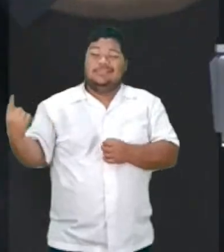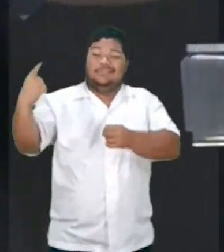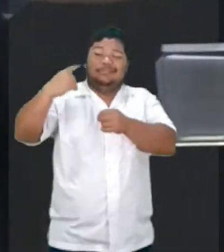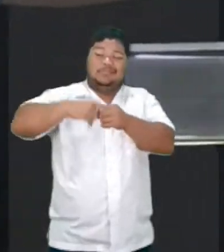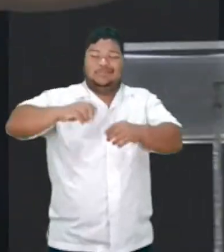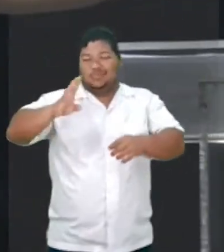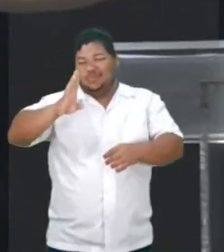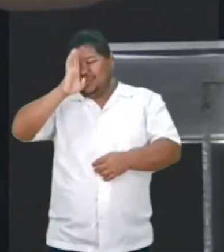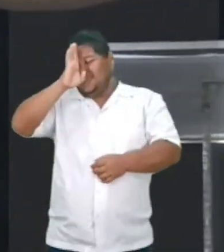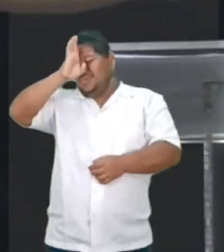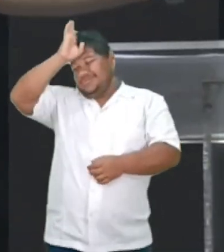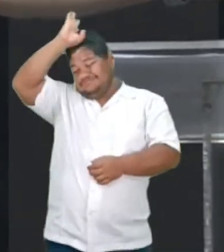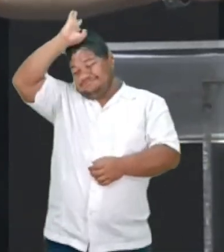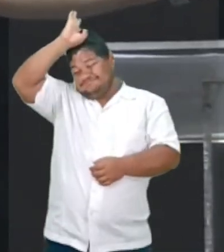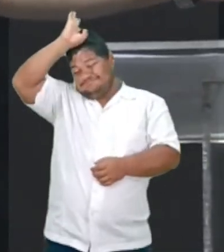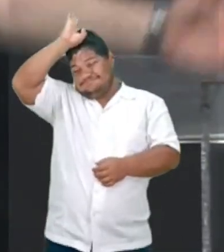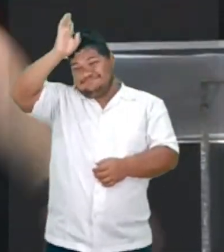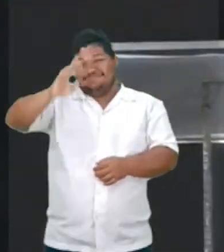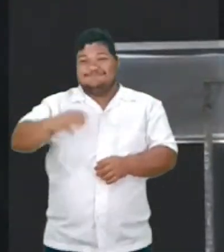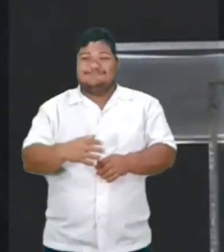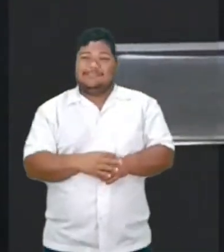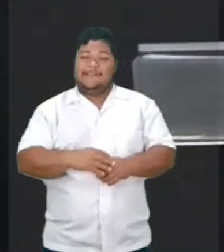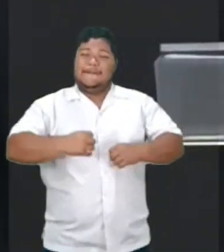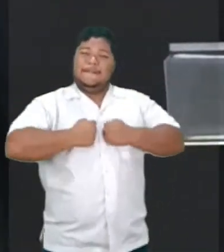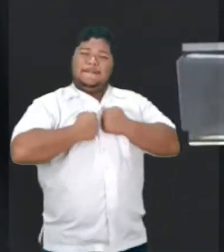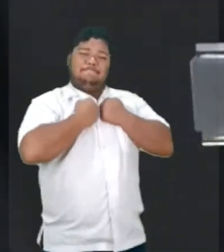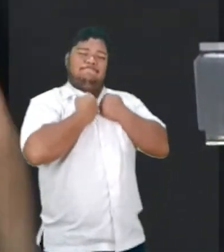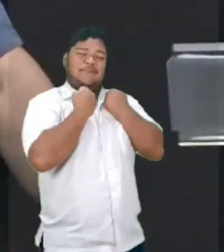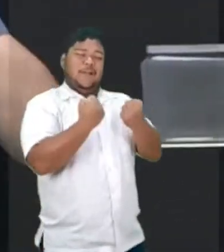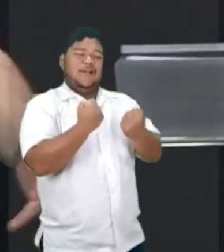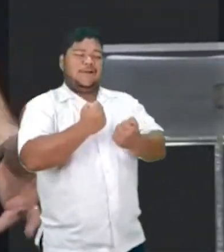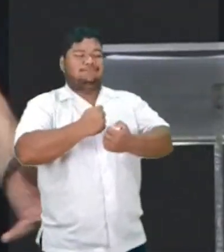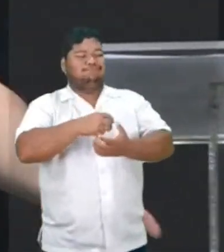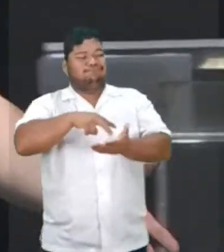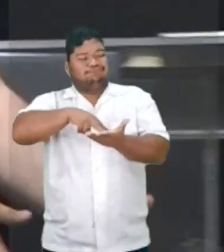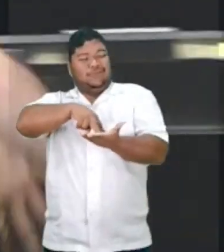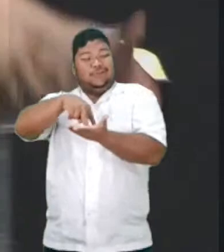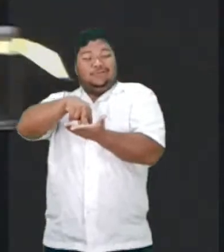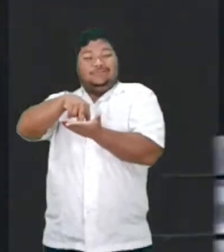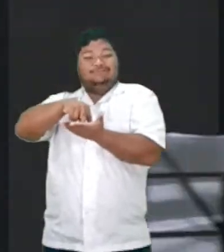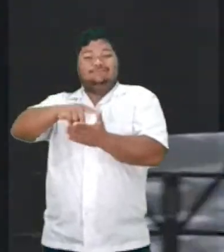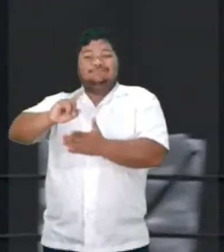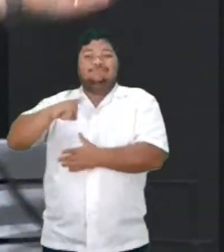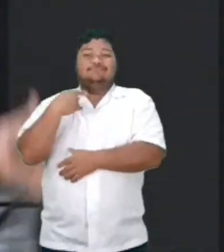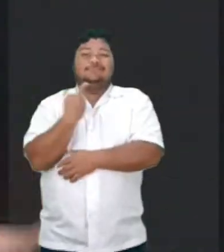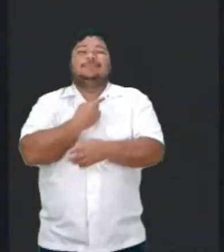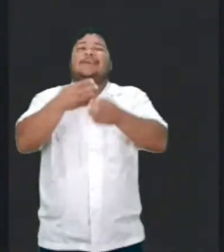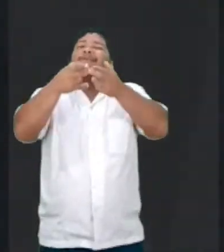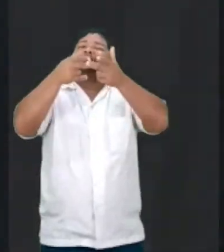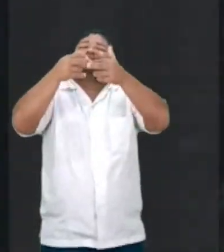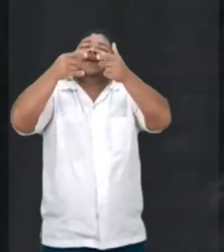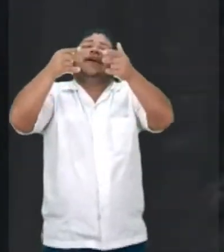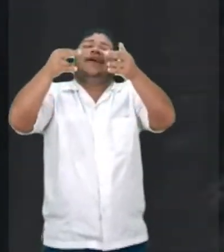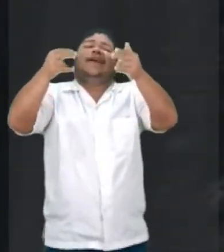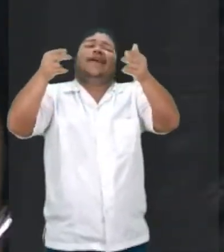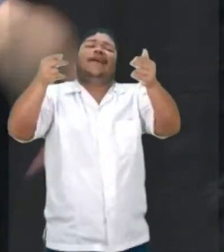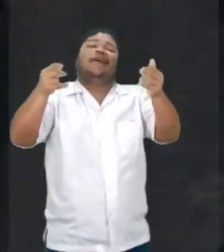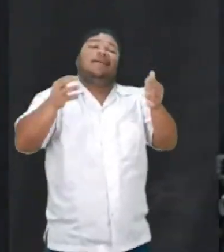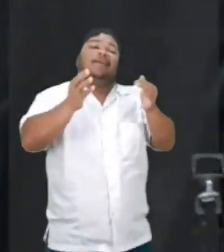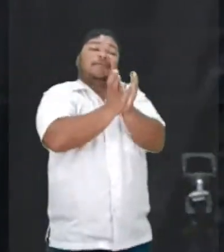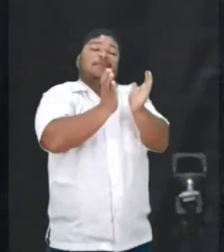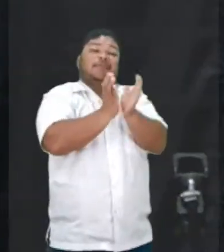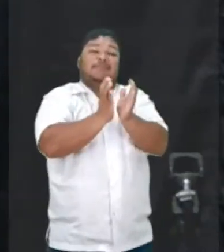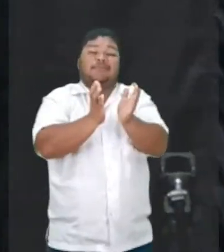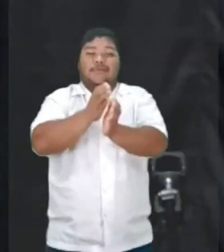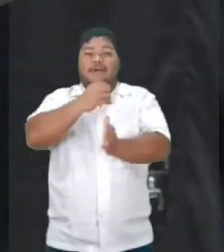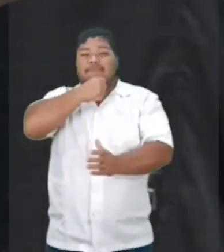quando achavam que os romanos seriam uma potência indestrutível, nós olhamos vários grupos bárbaros surgindo, se